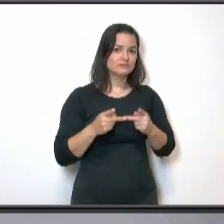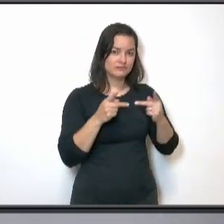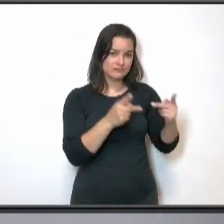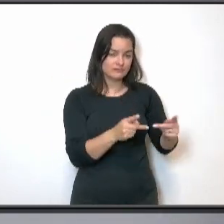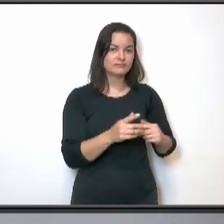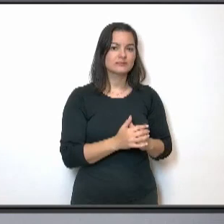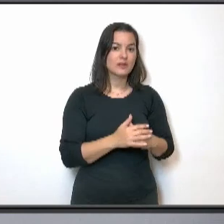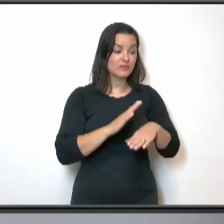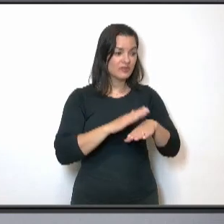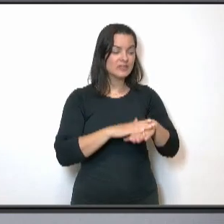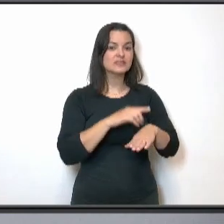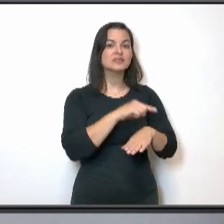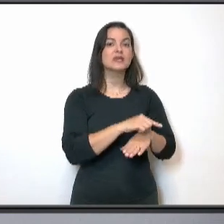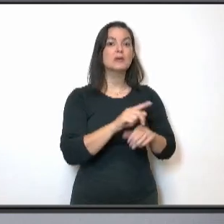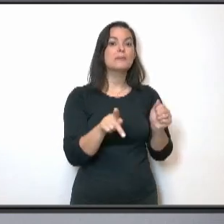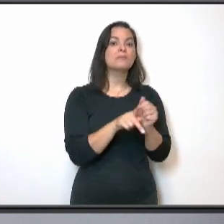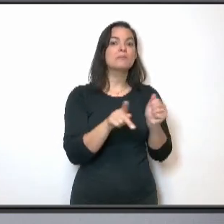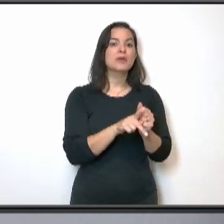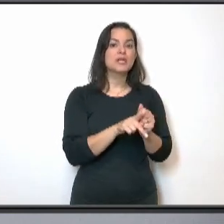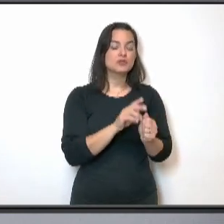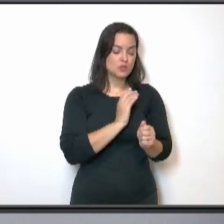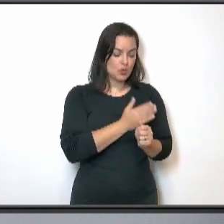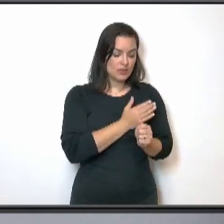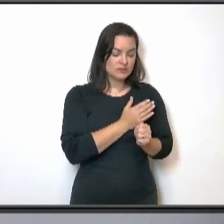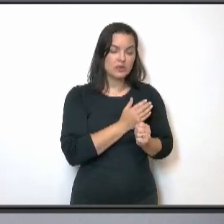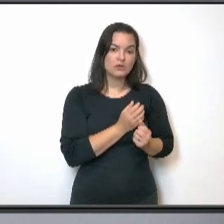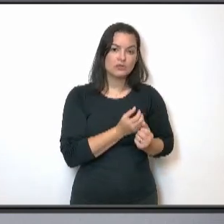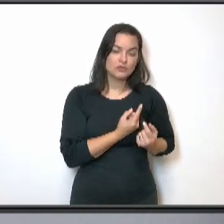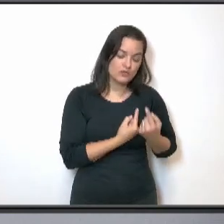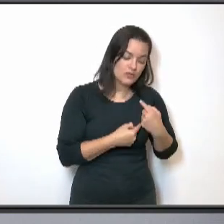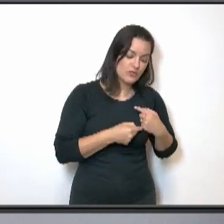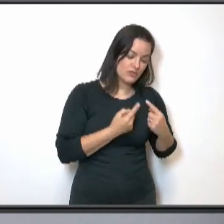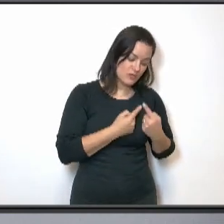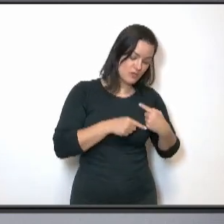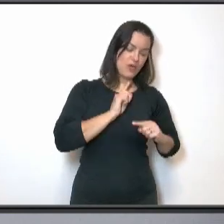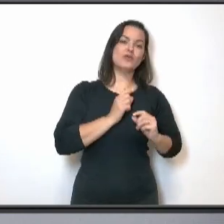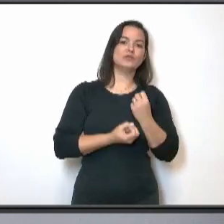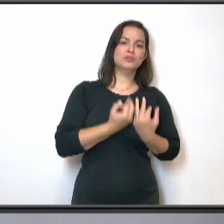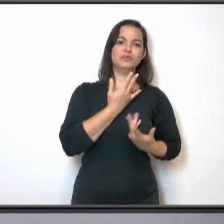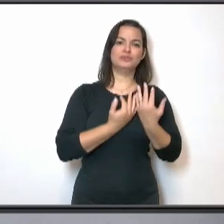para reavivar o coração de Pedro. Mas como Pedro respondeu?